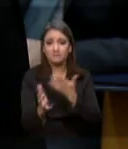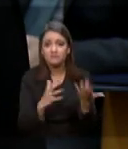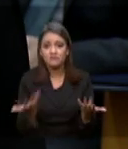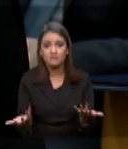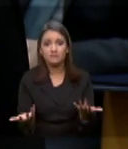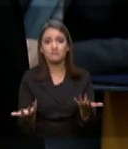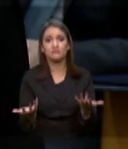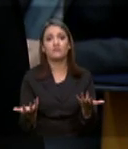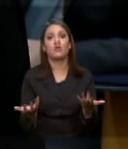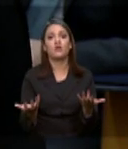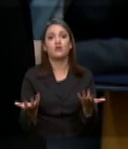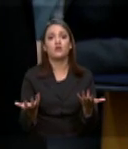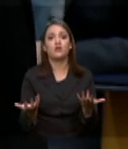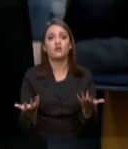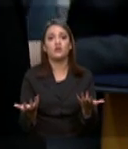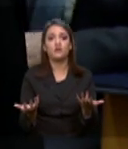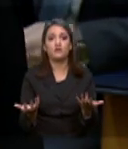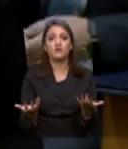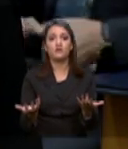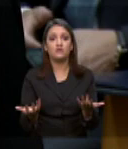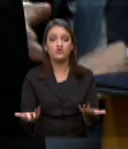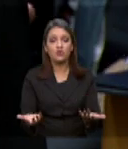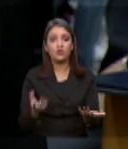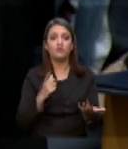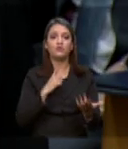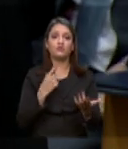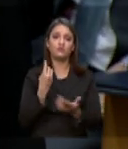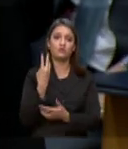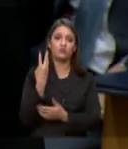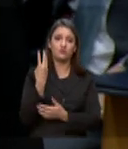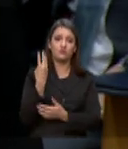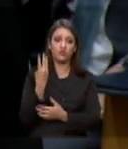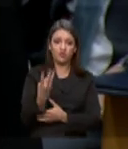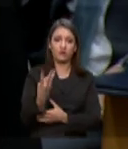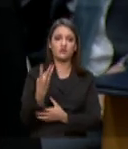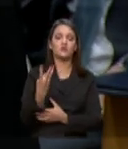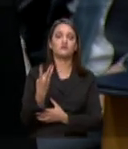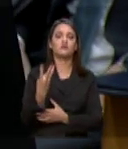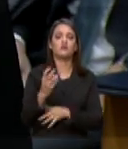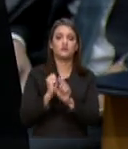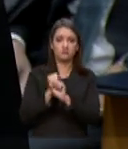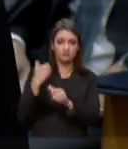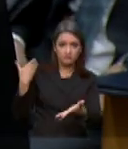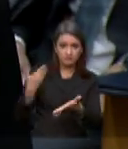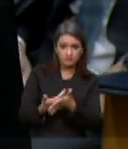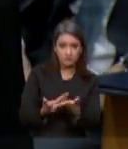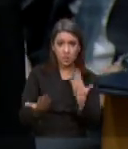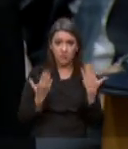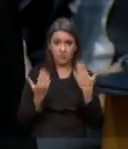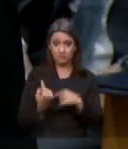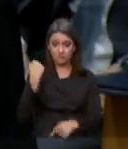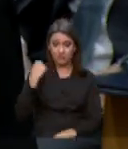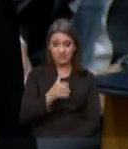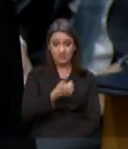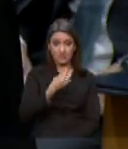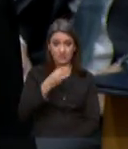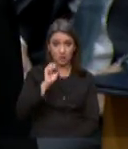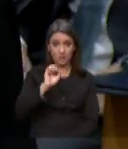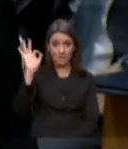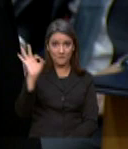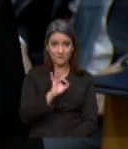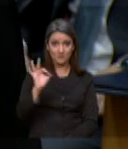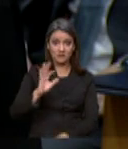unidades de conservação. Nos últimos 3 anos, em comparação com o triênio anterior, foram 138% a mais